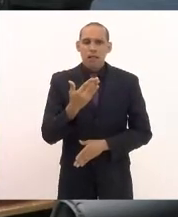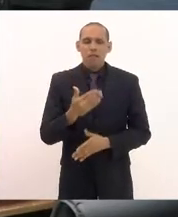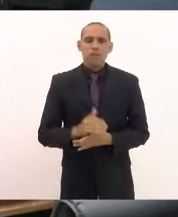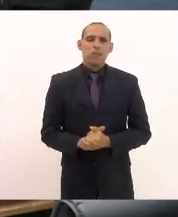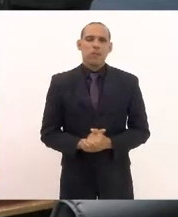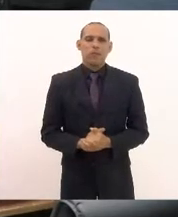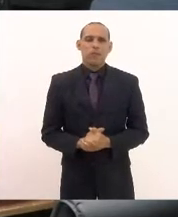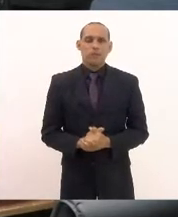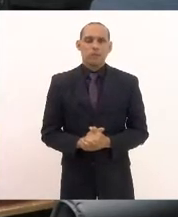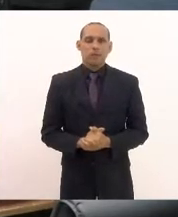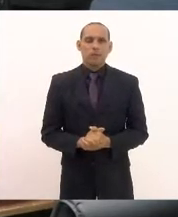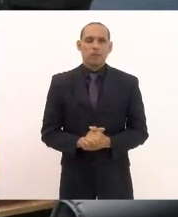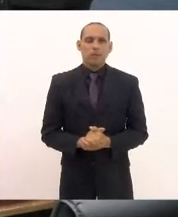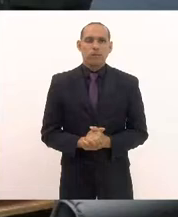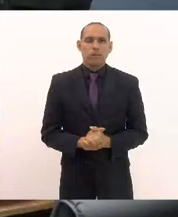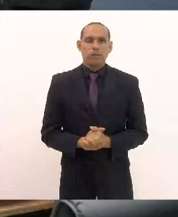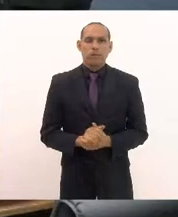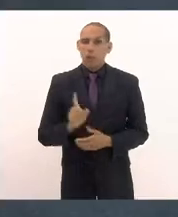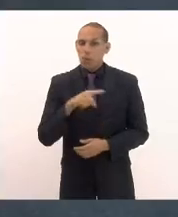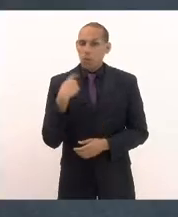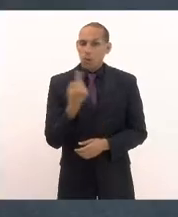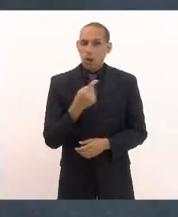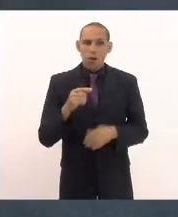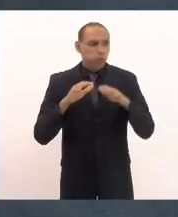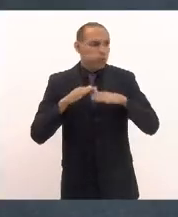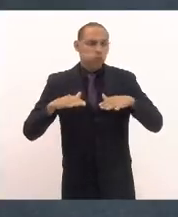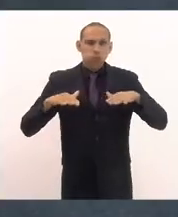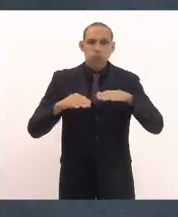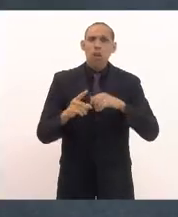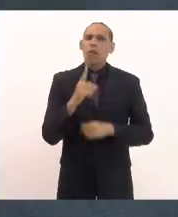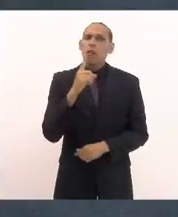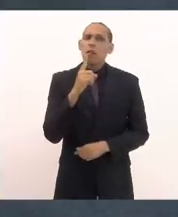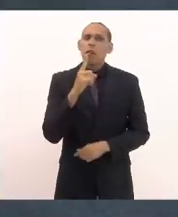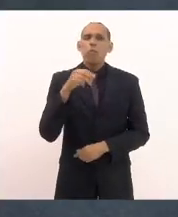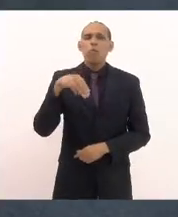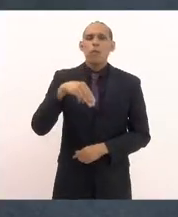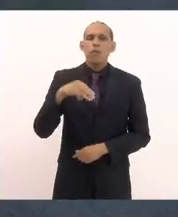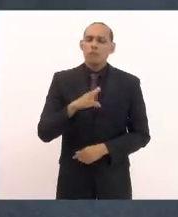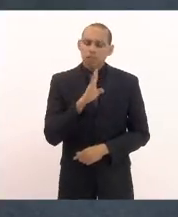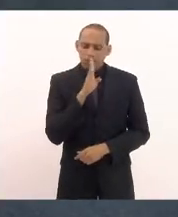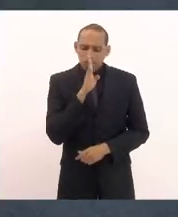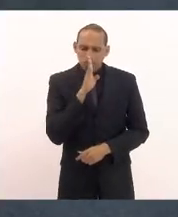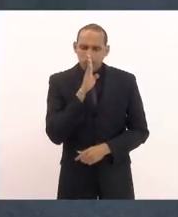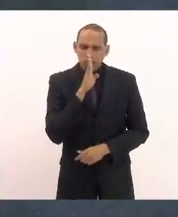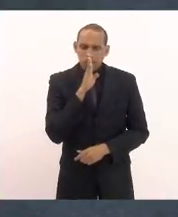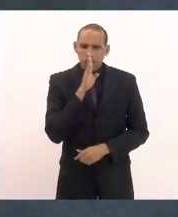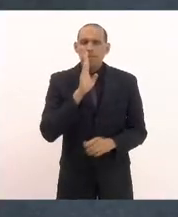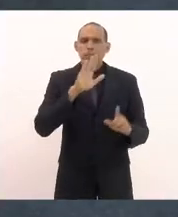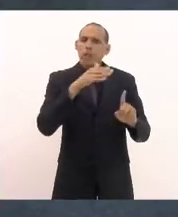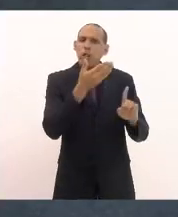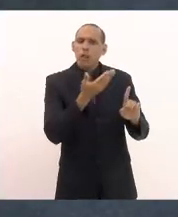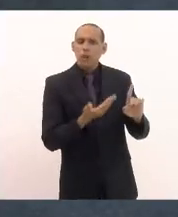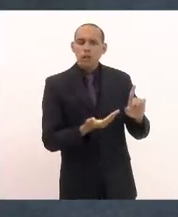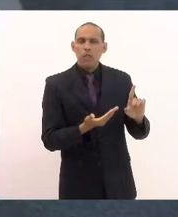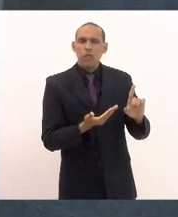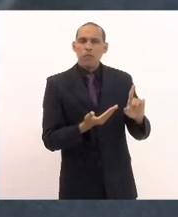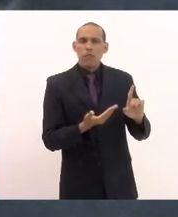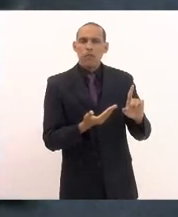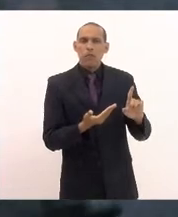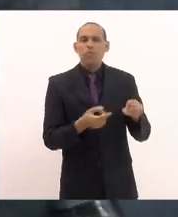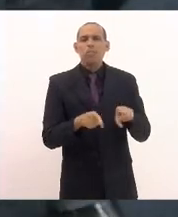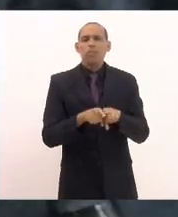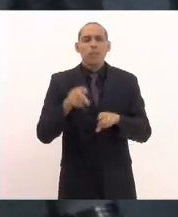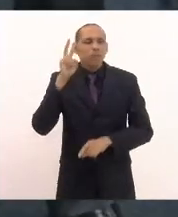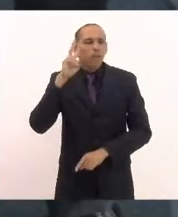que nos coloque a todos em um minuto de silêncio, em homenagem, em memória